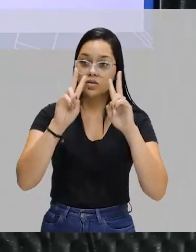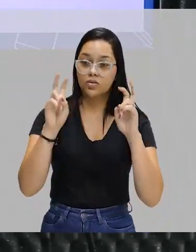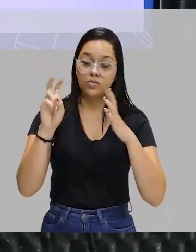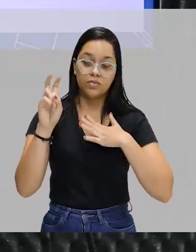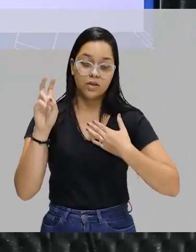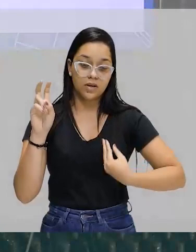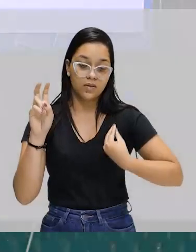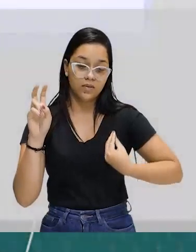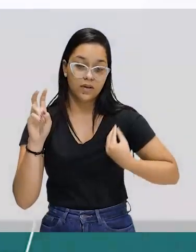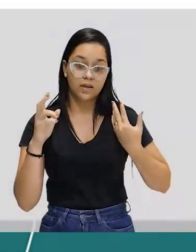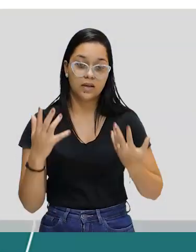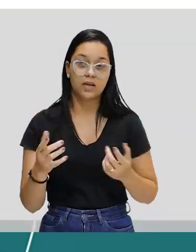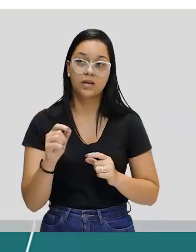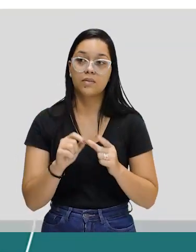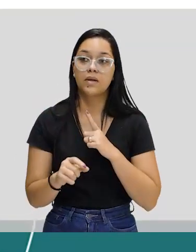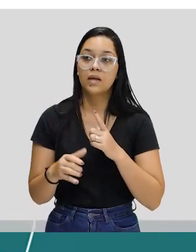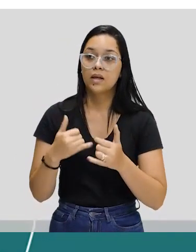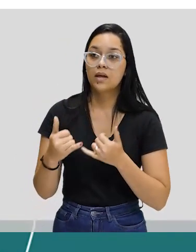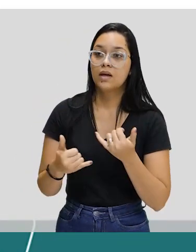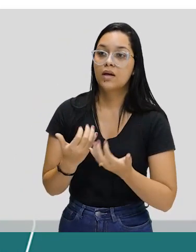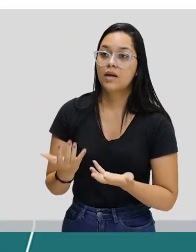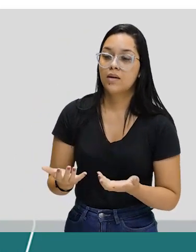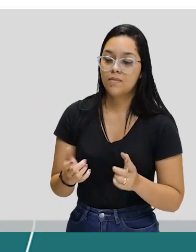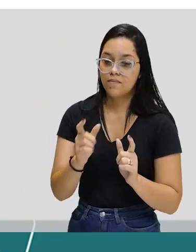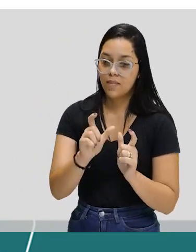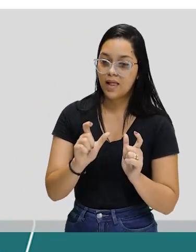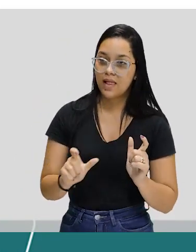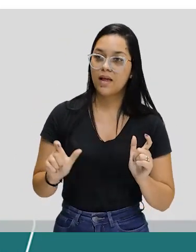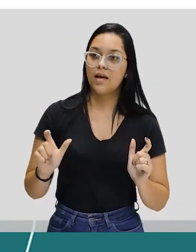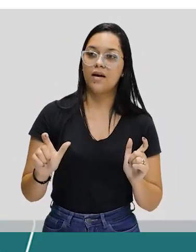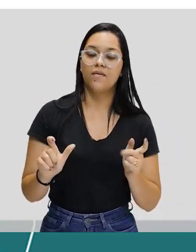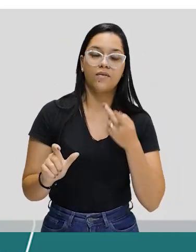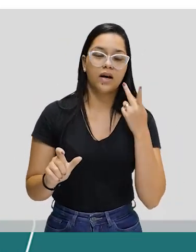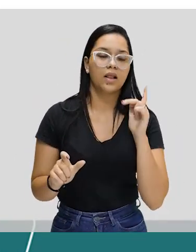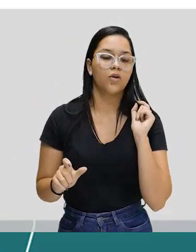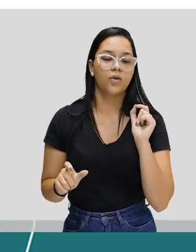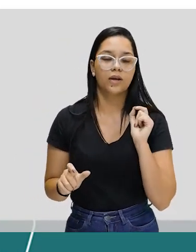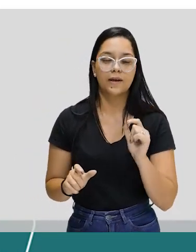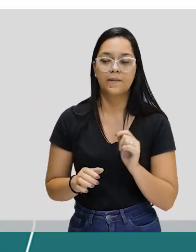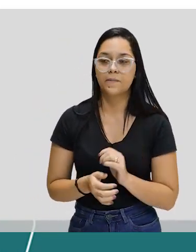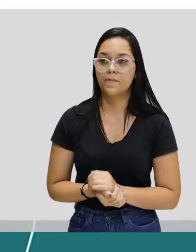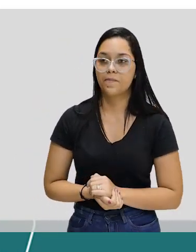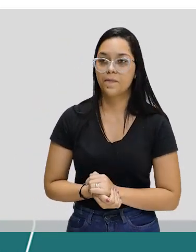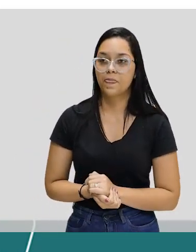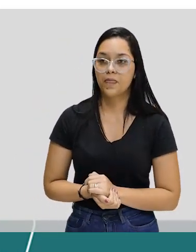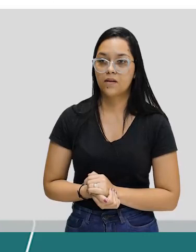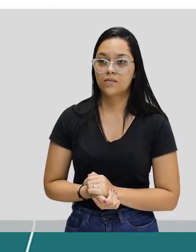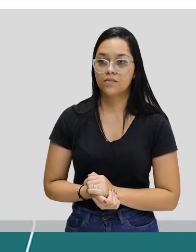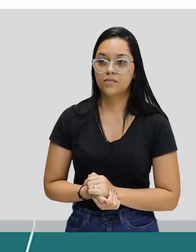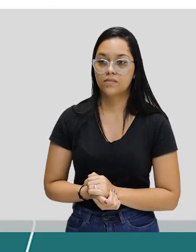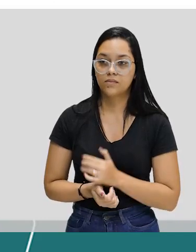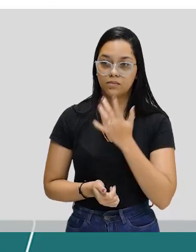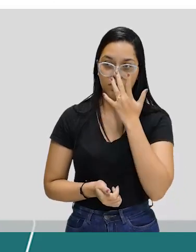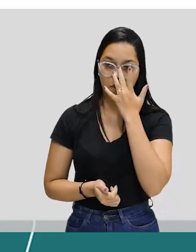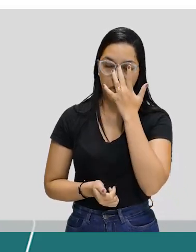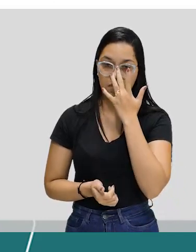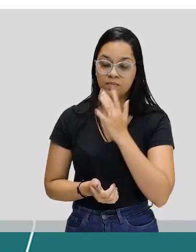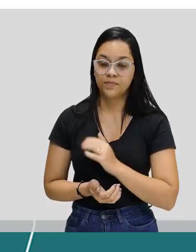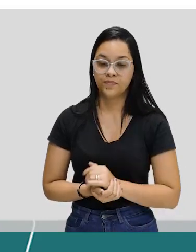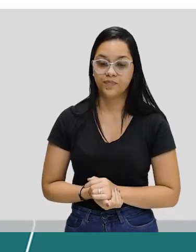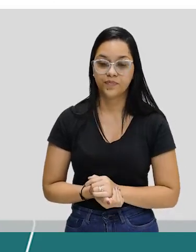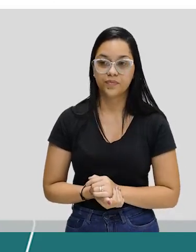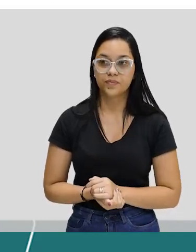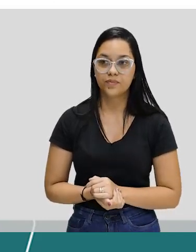Vida, e aí ele também faz um jogo de palavras, né? Ele diz: a minha vida não é o tempo que corre do meu